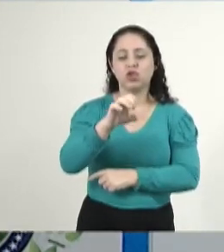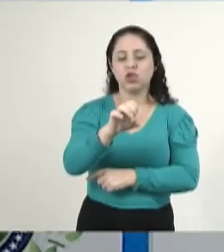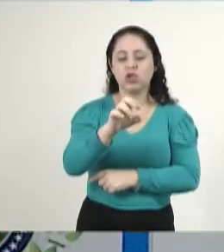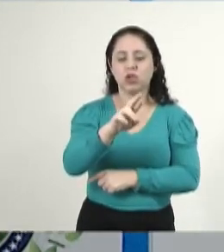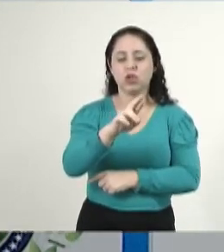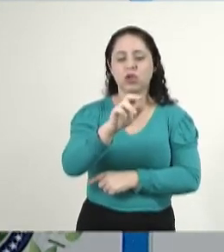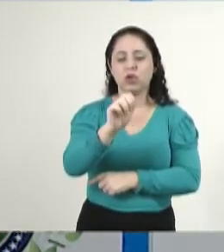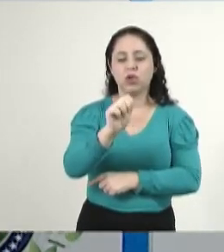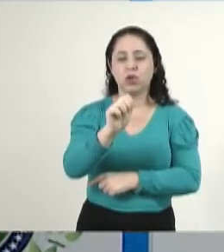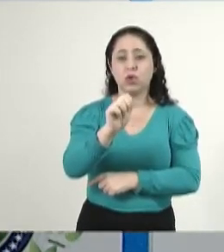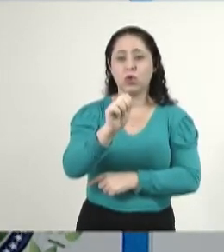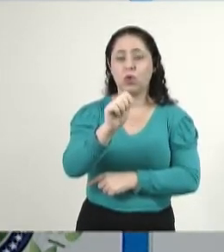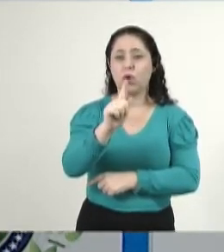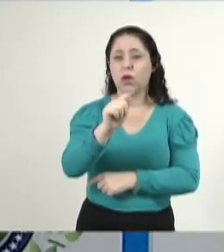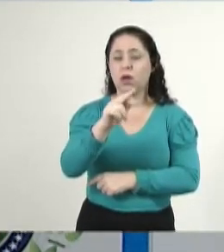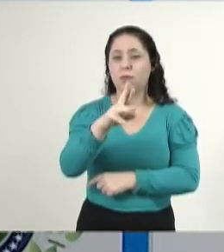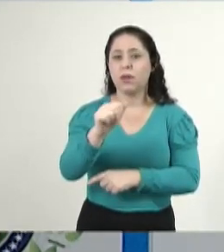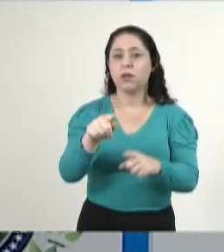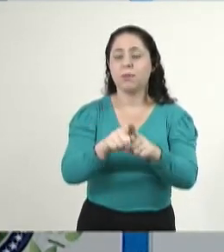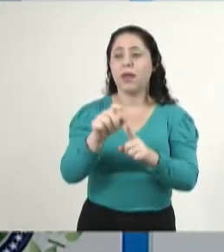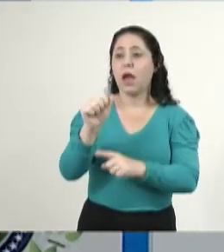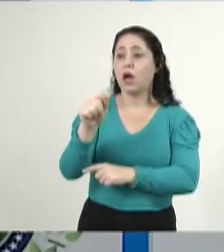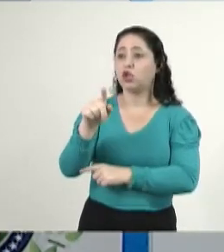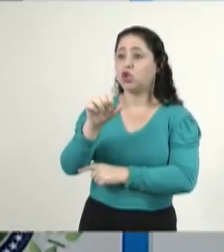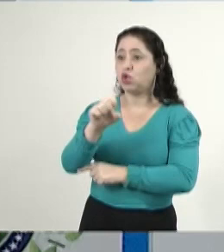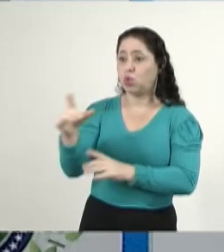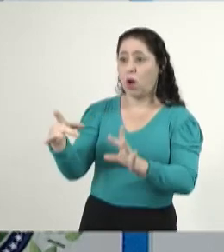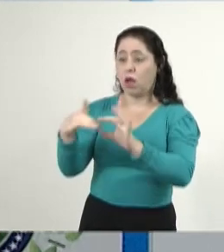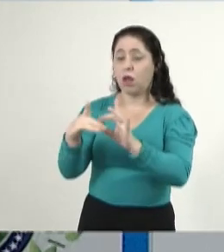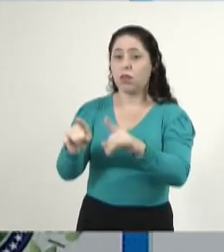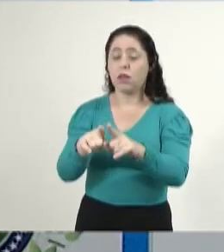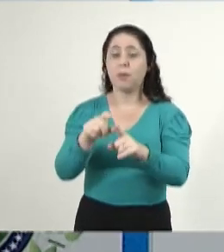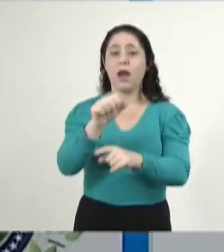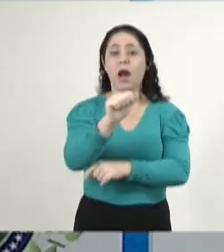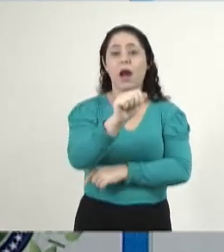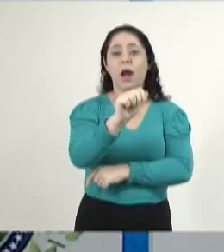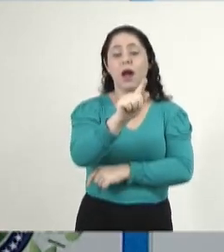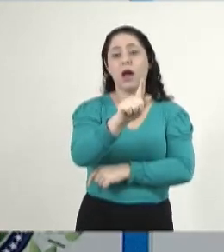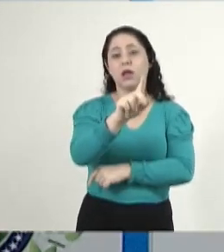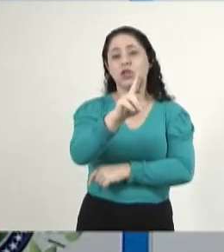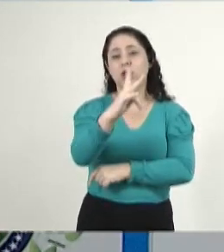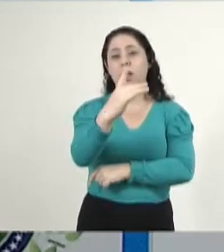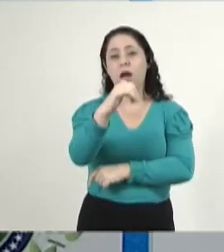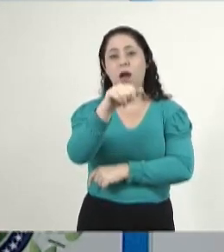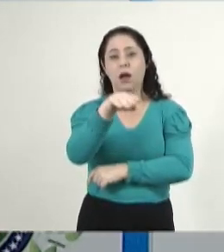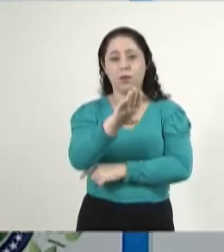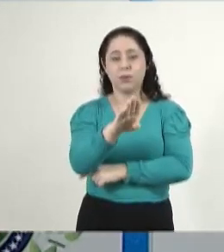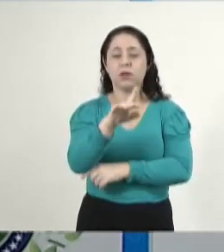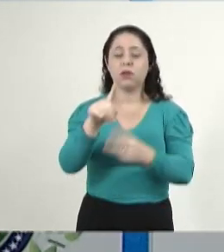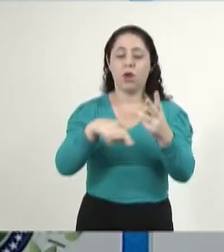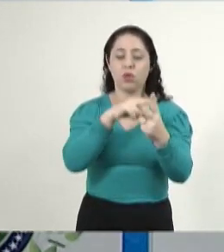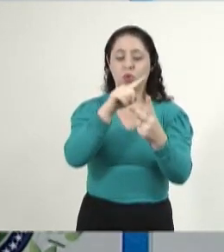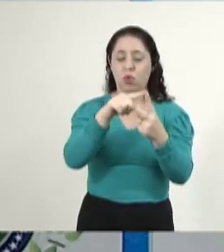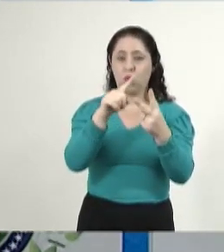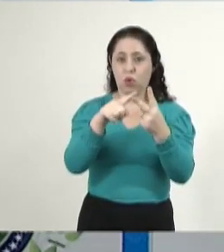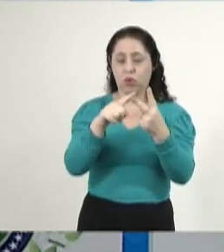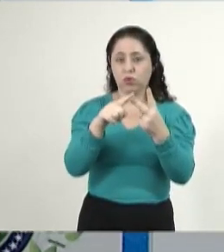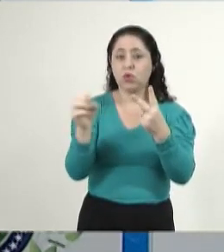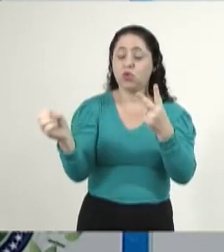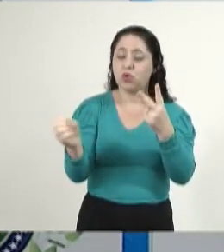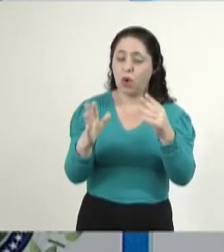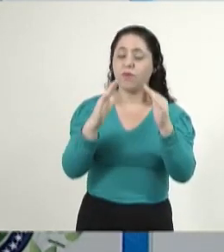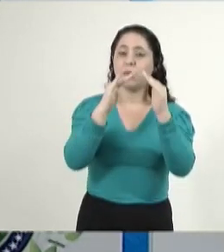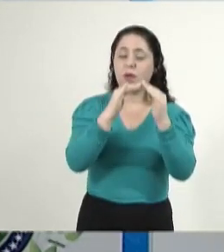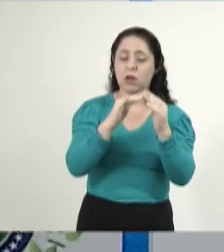era vinculado à AGESU, também um pouco antigo, e já da AGEAB, são 2 programas contemplados, o programa Novo